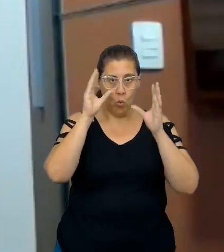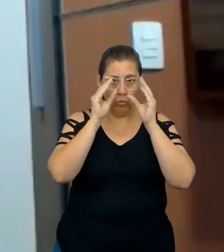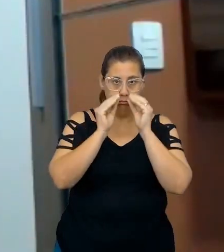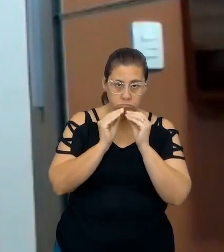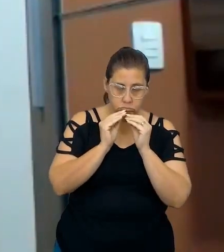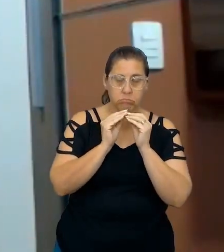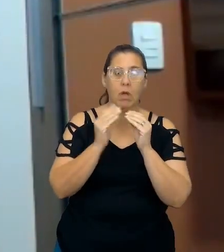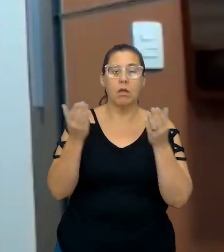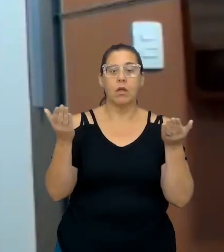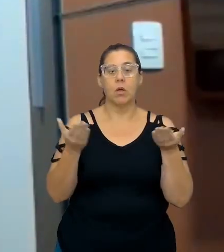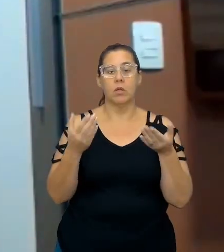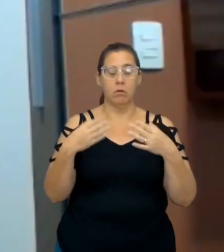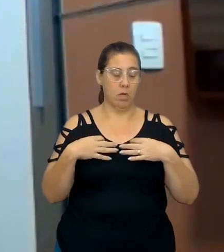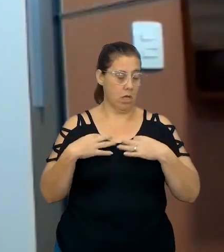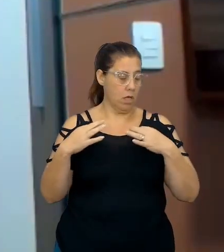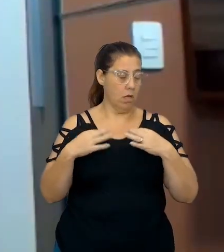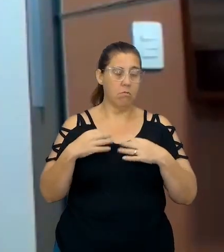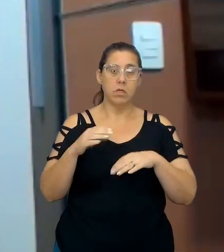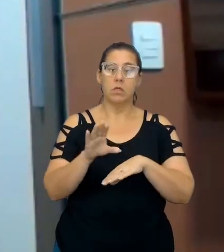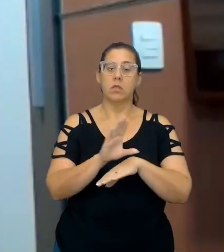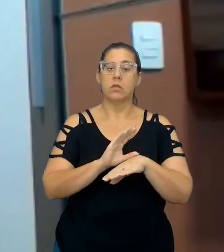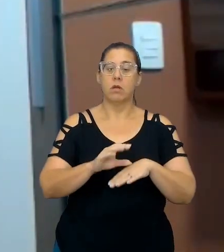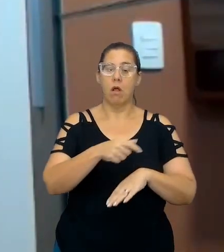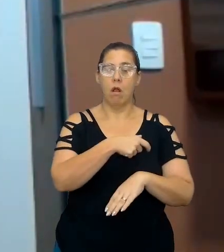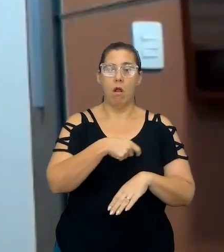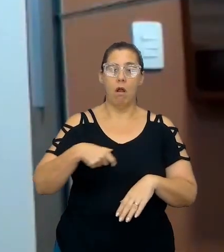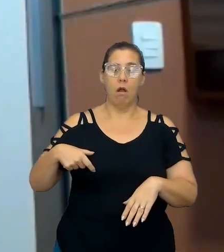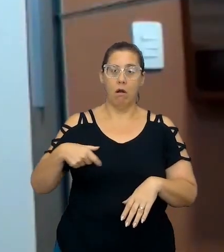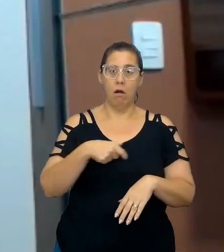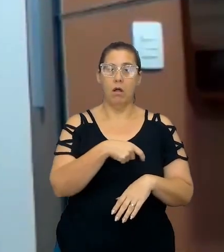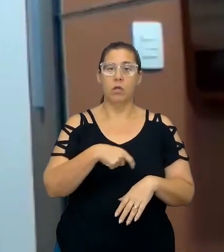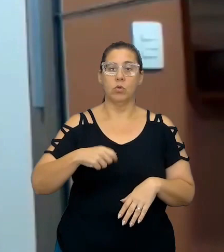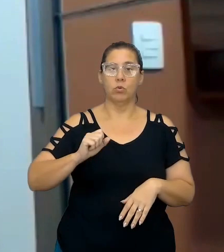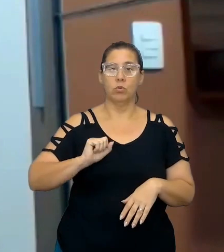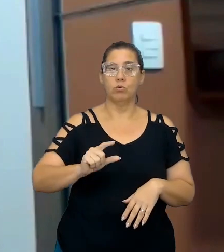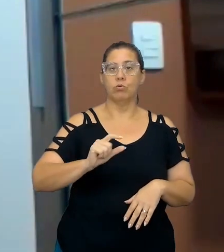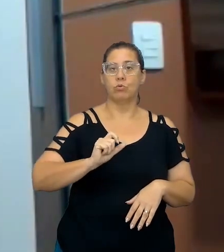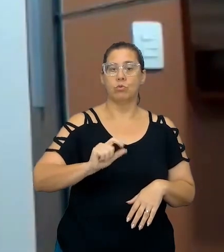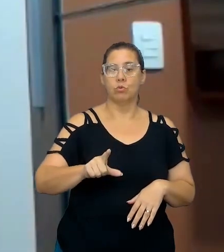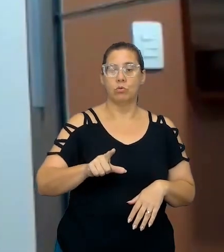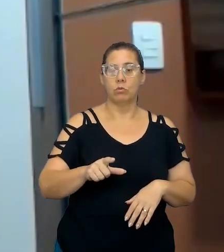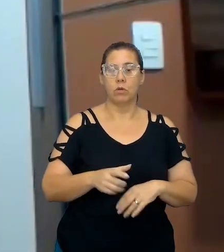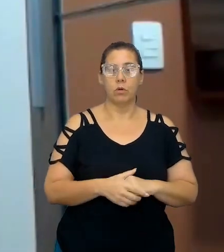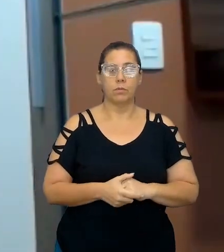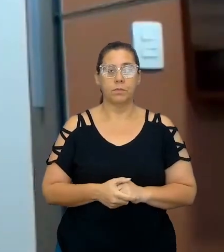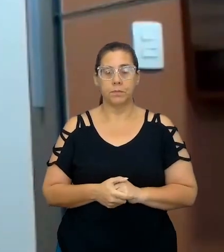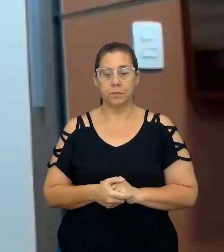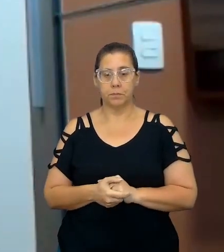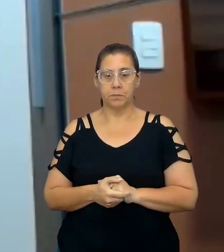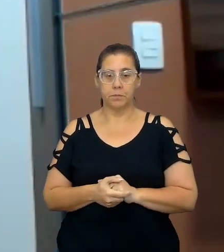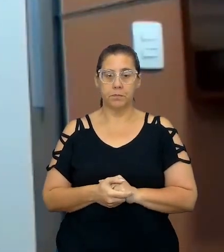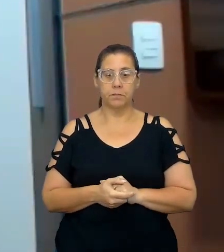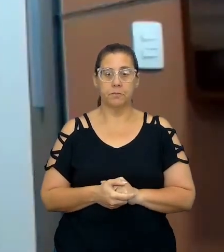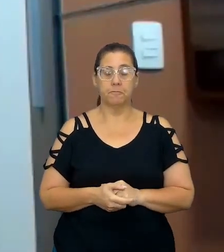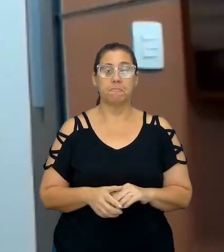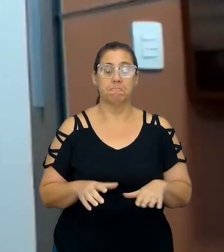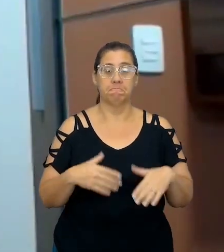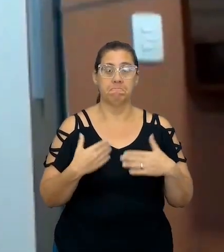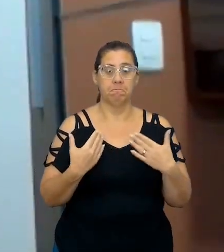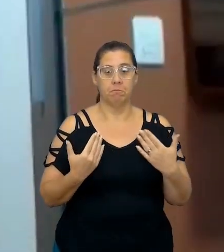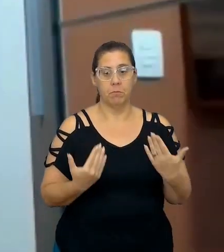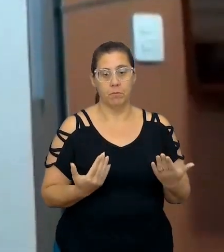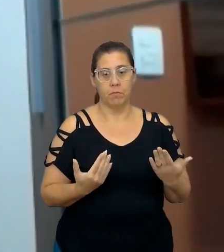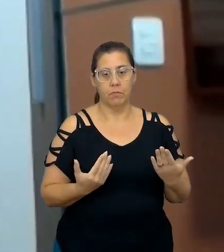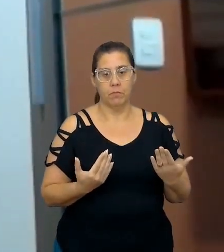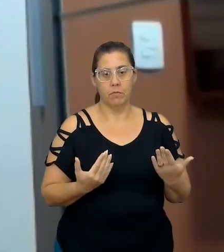escuros, e atualmente estou usando uma camiseta cinza com uma faixa azul na horizontal. Muito bem, peço